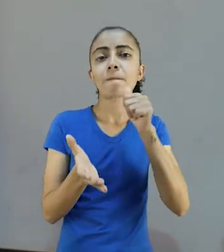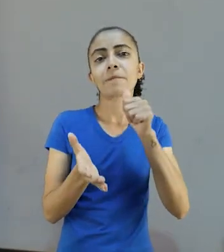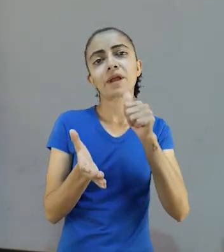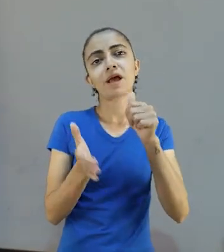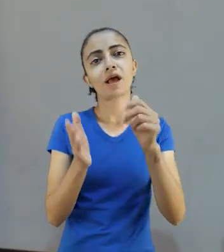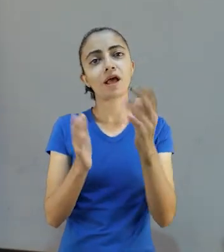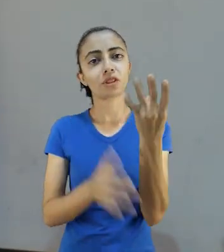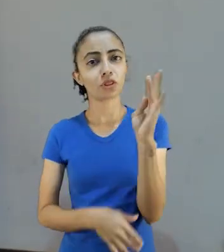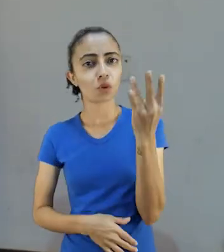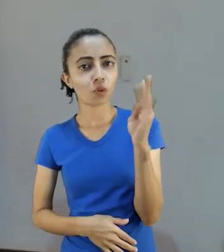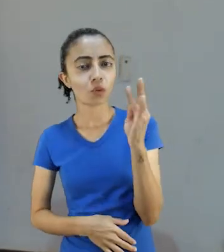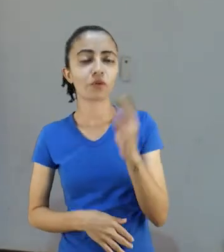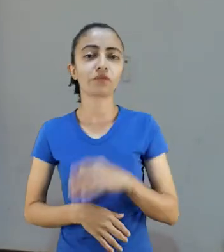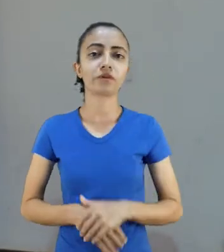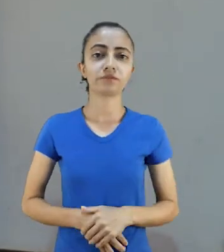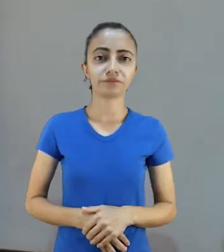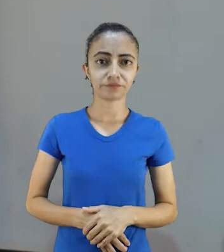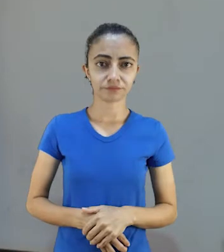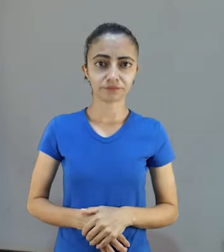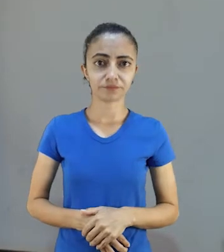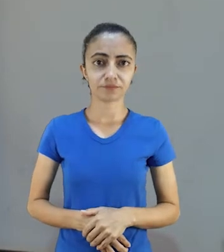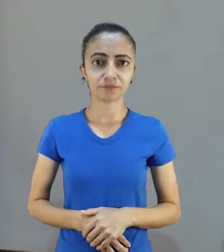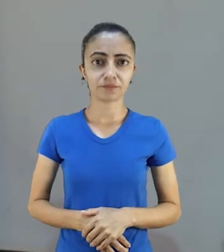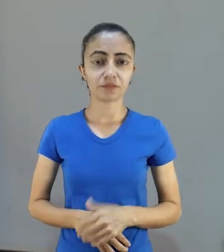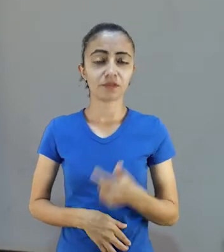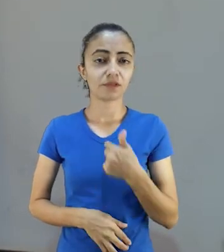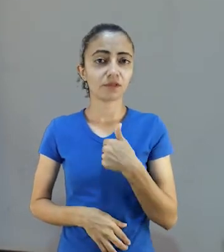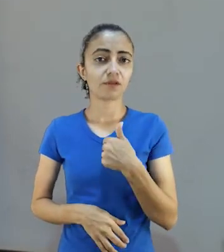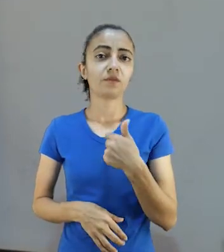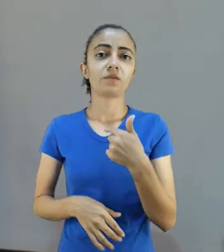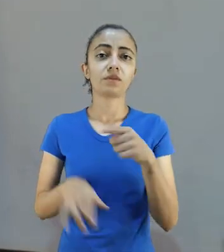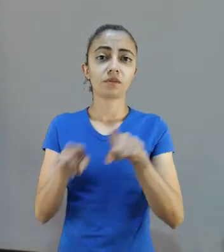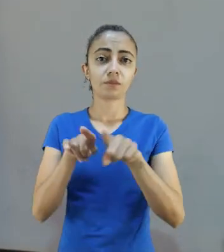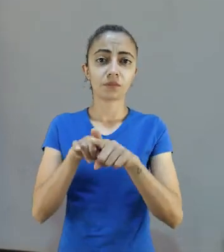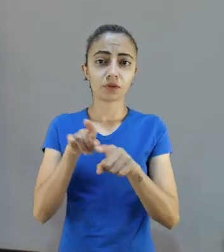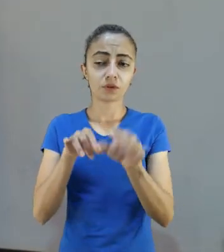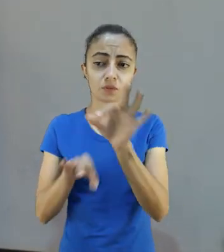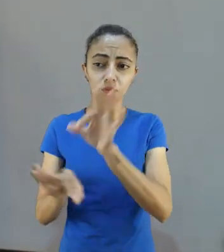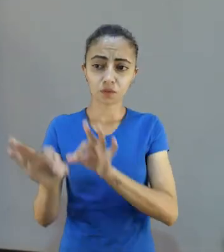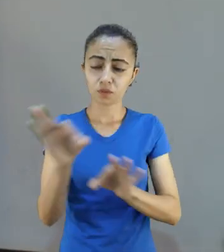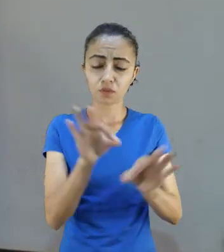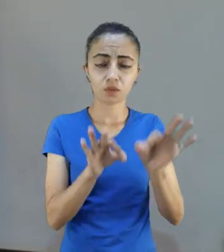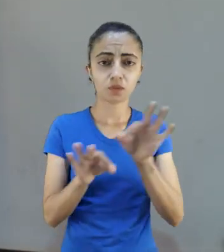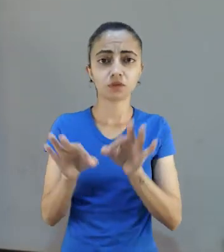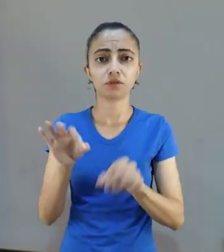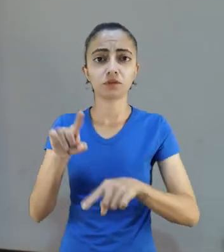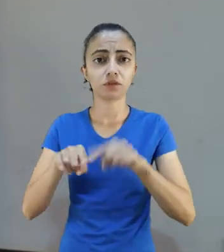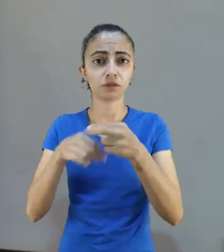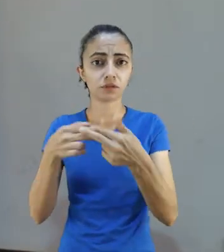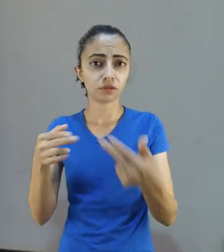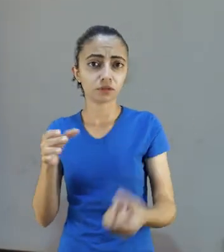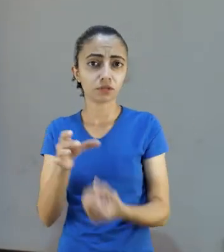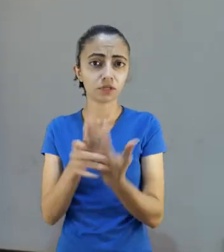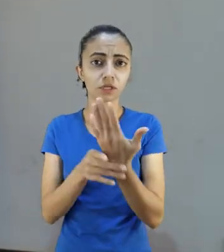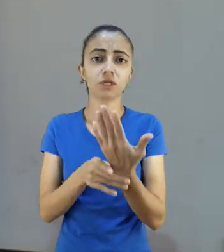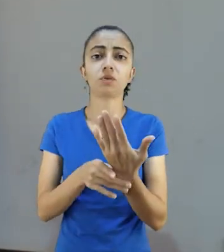arranjo para o bolo. Faço para a frente do